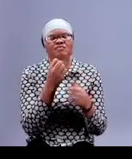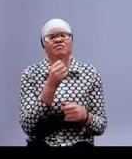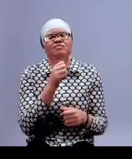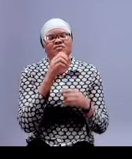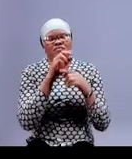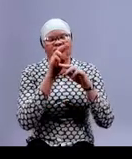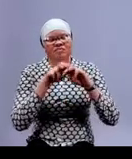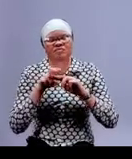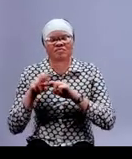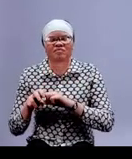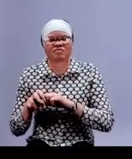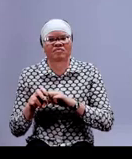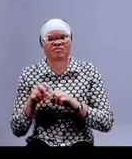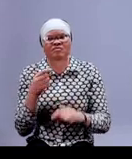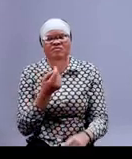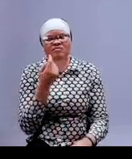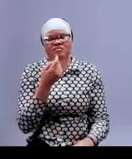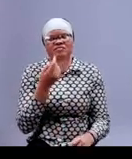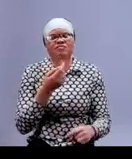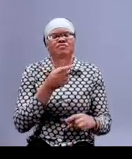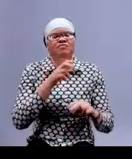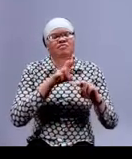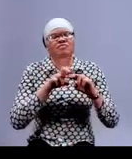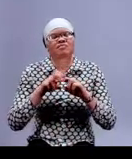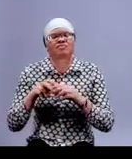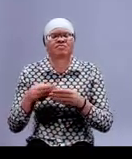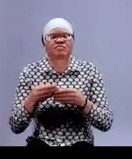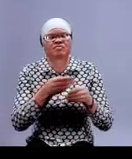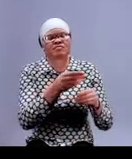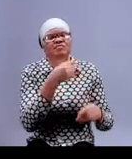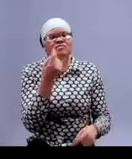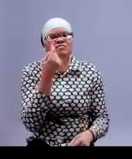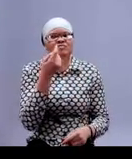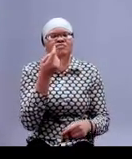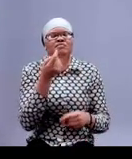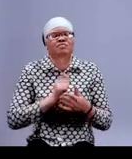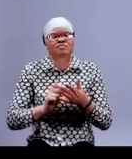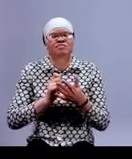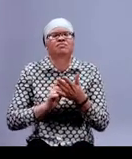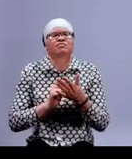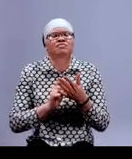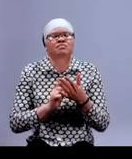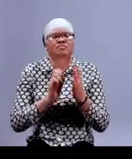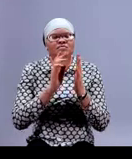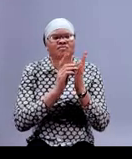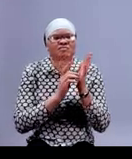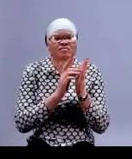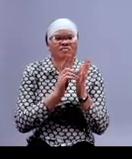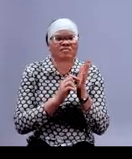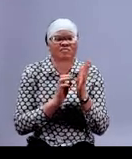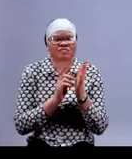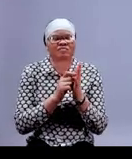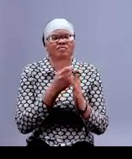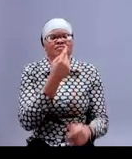por seis escolas primárias quantas carteiras recebeu cada escola vamos